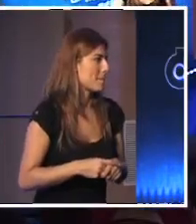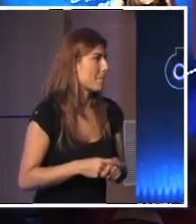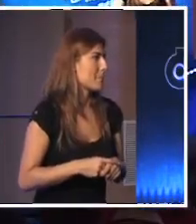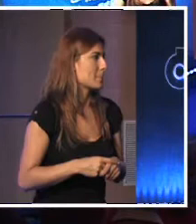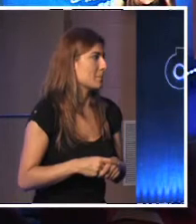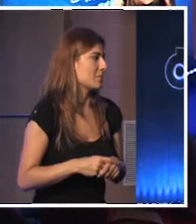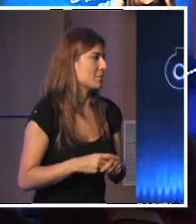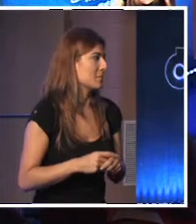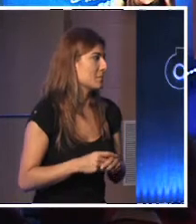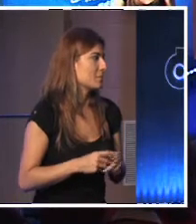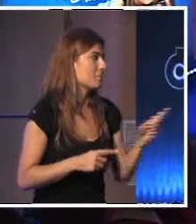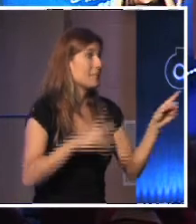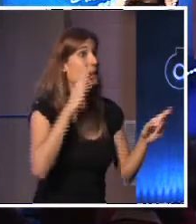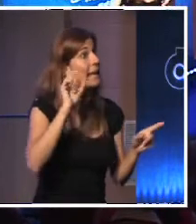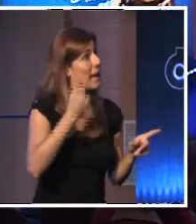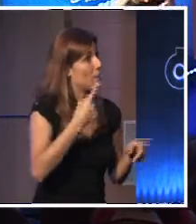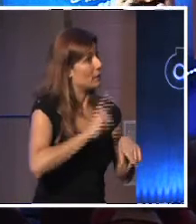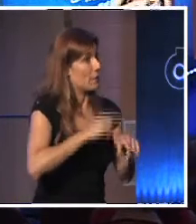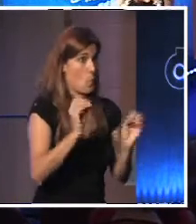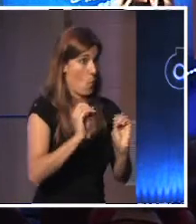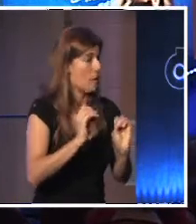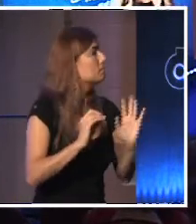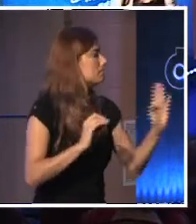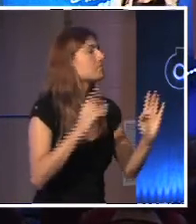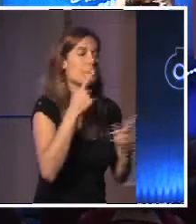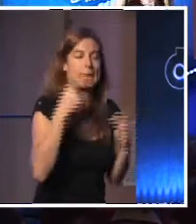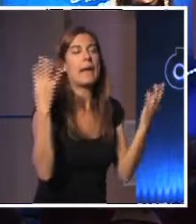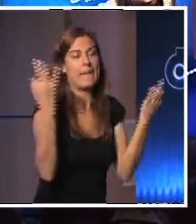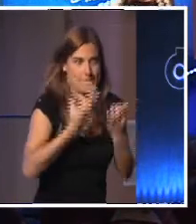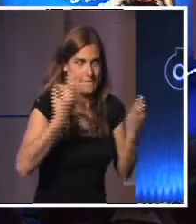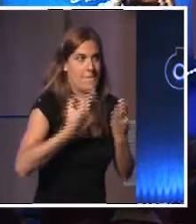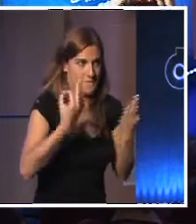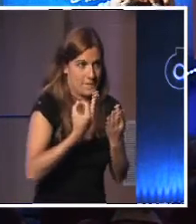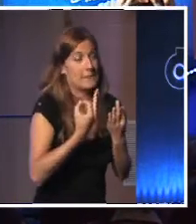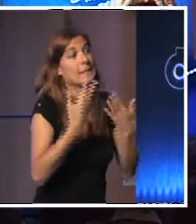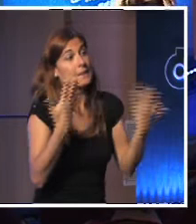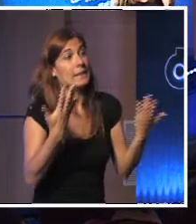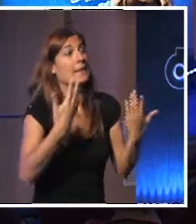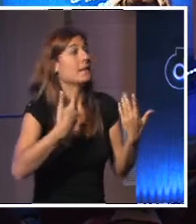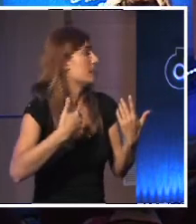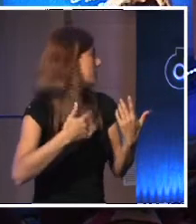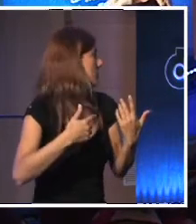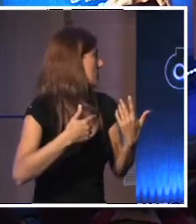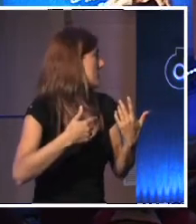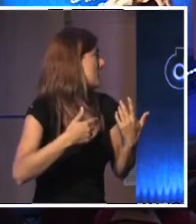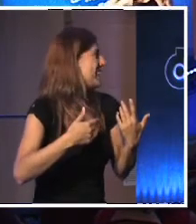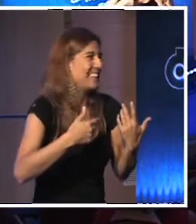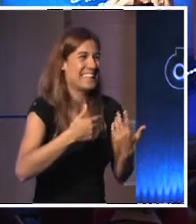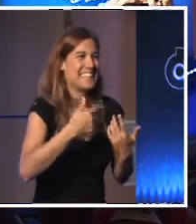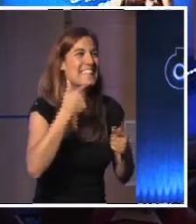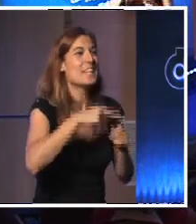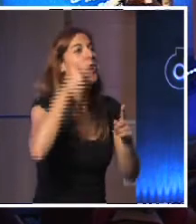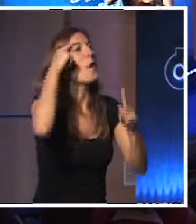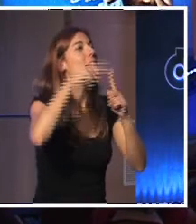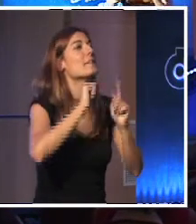microfone. Muito rápido, não temos muito pouco tempo, mas só para... De facto, era a nossa, o nosso grande objetivo era